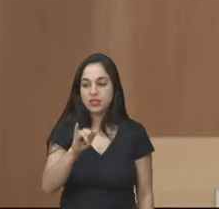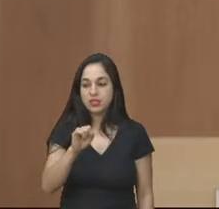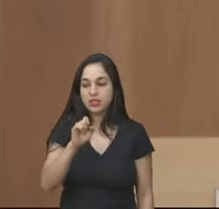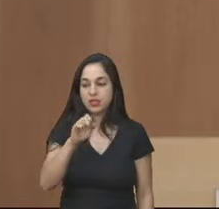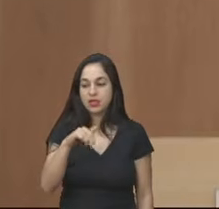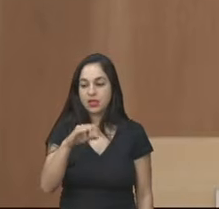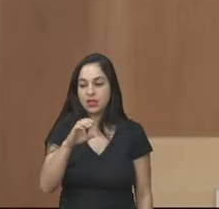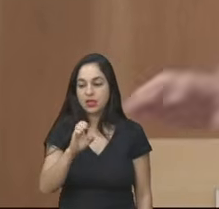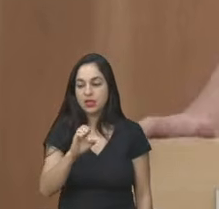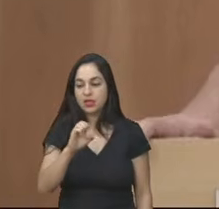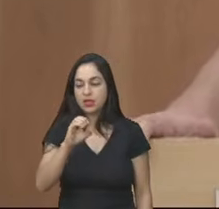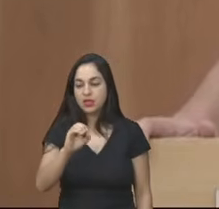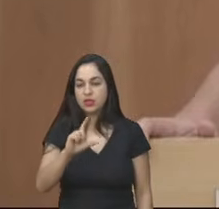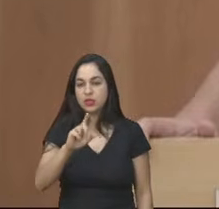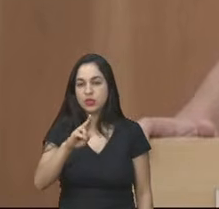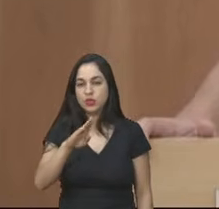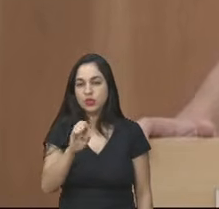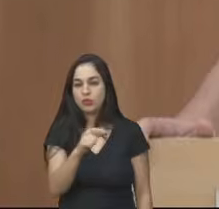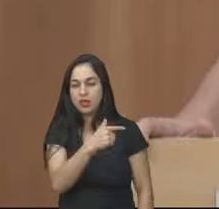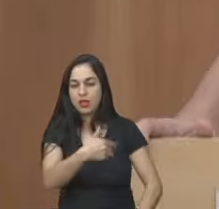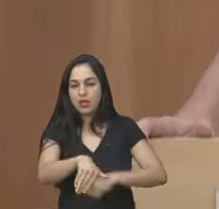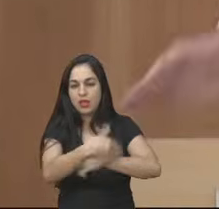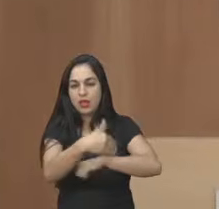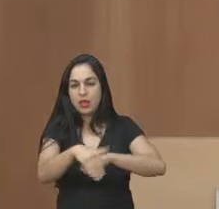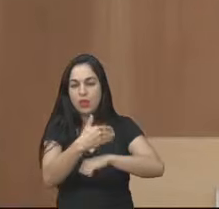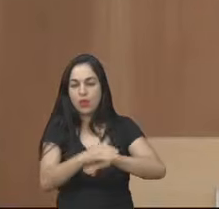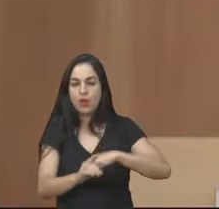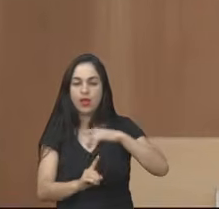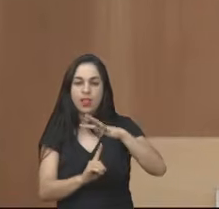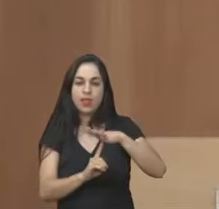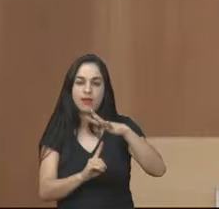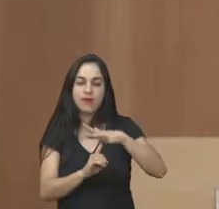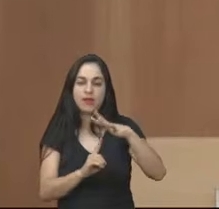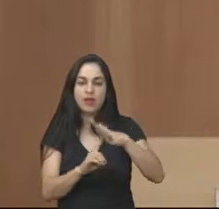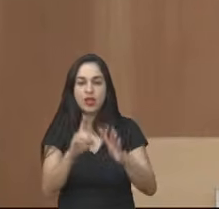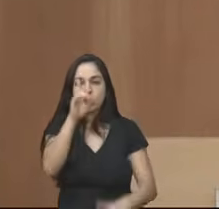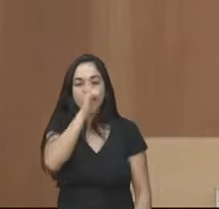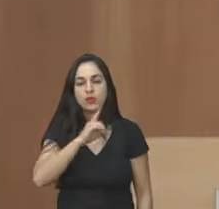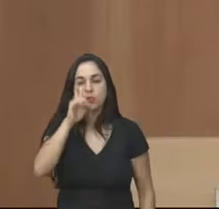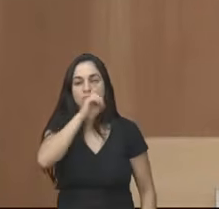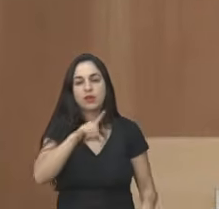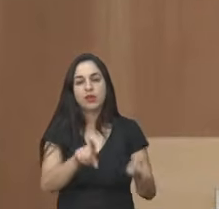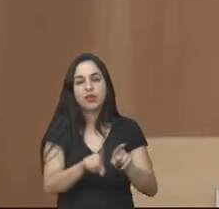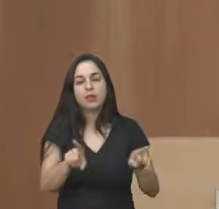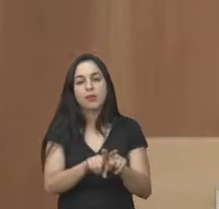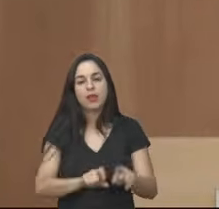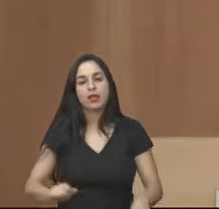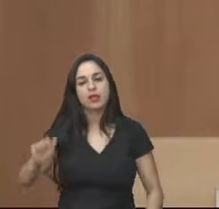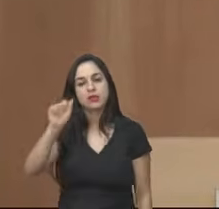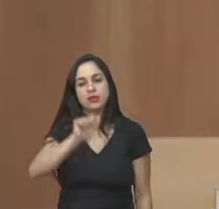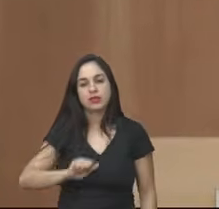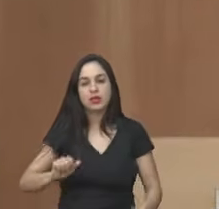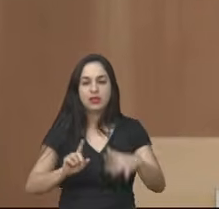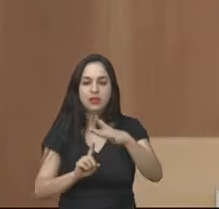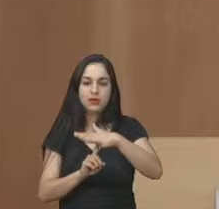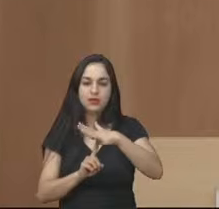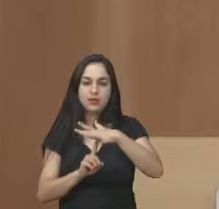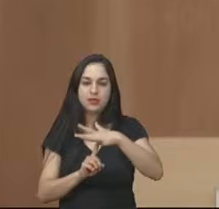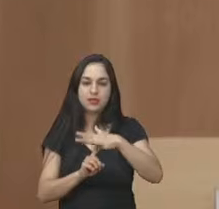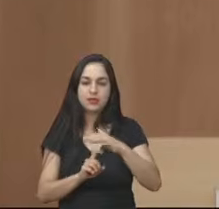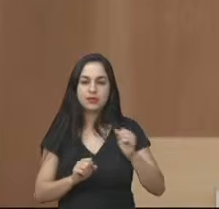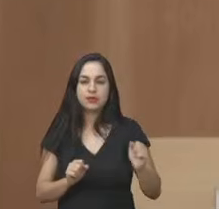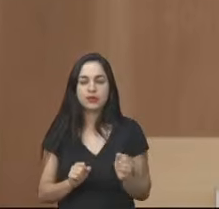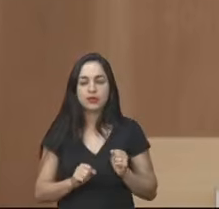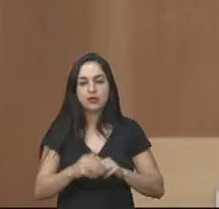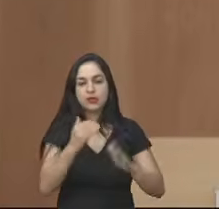fica ali na Rua da Feira de Domingo, e da Associação dos Feirantes. Ou seja, tanto os moradores do prédio